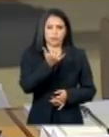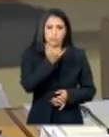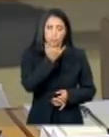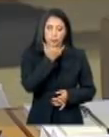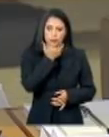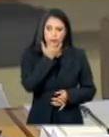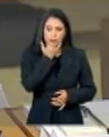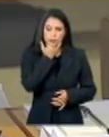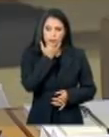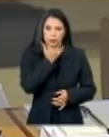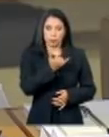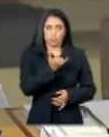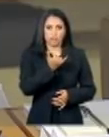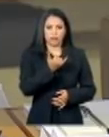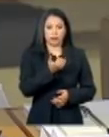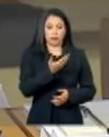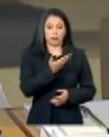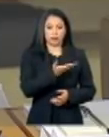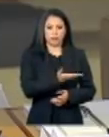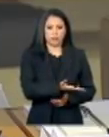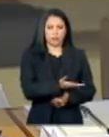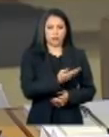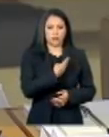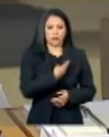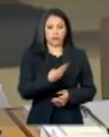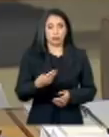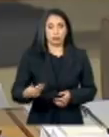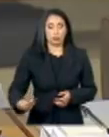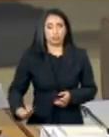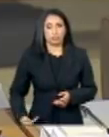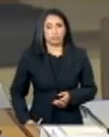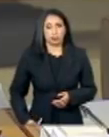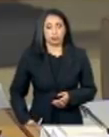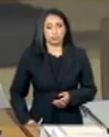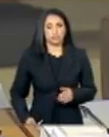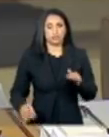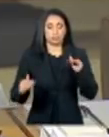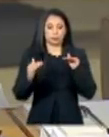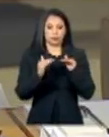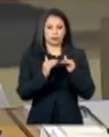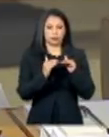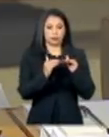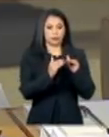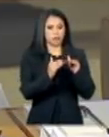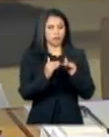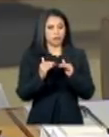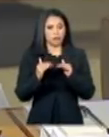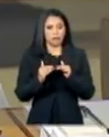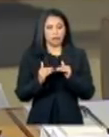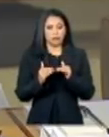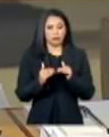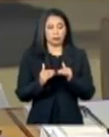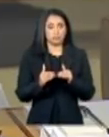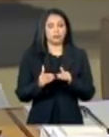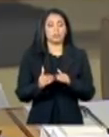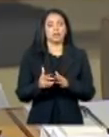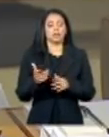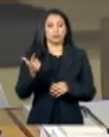excelência e aos ministros que eu acompanhar o para permanecer